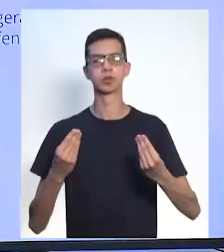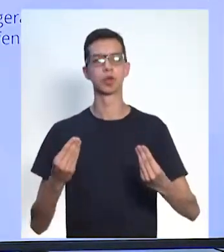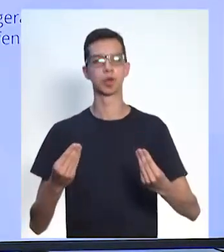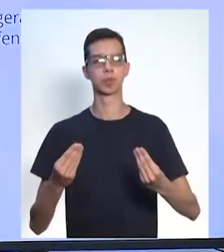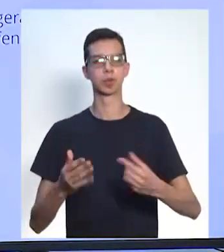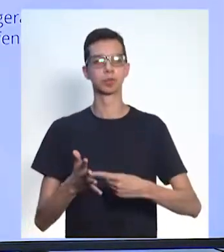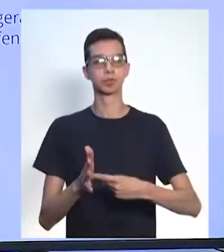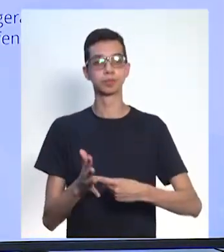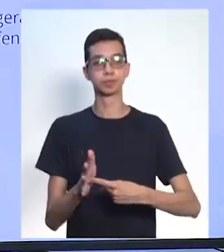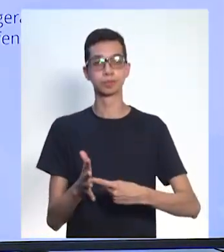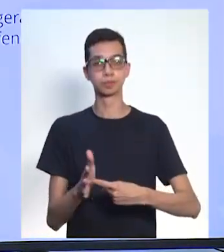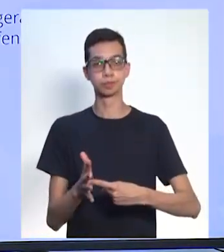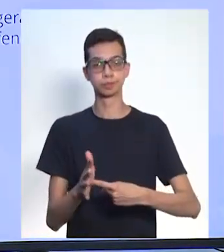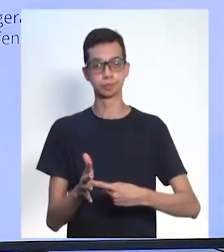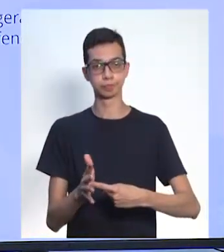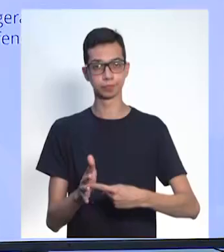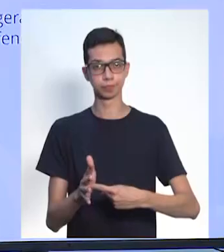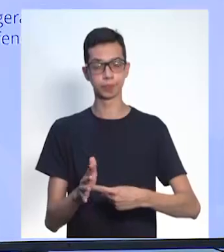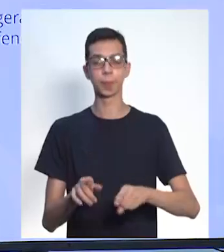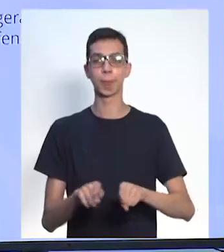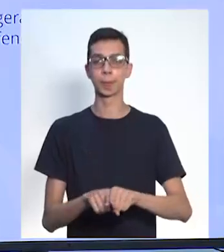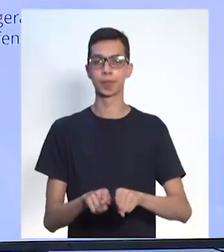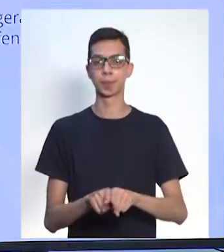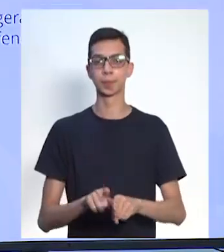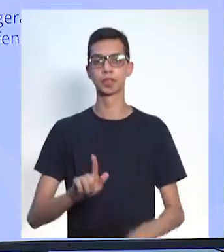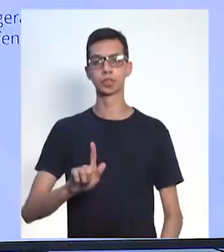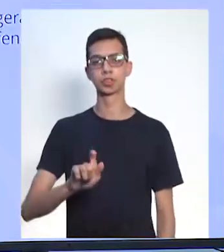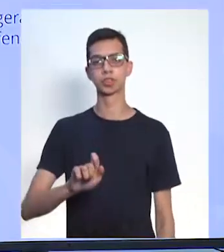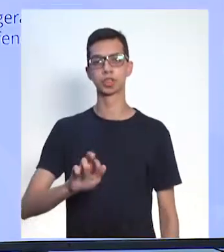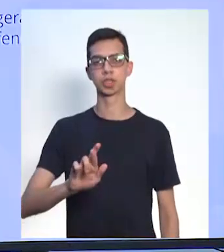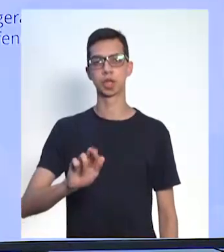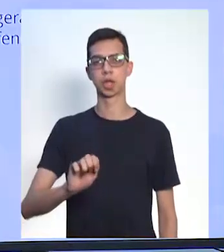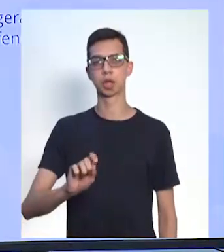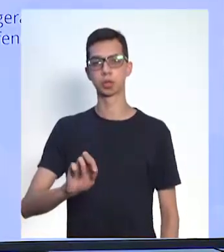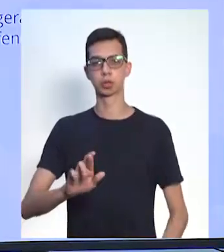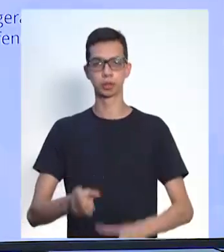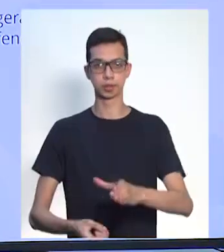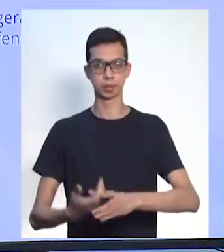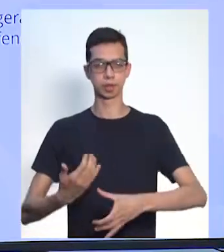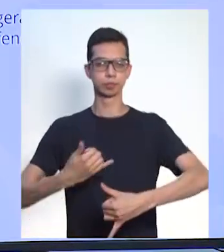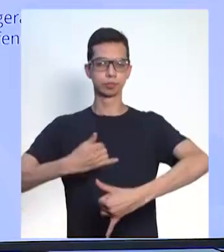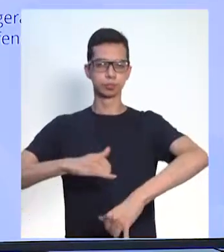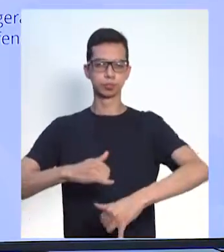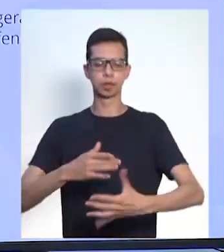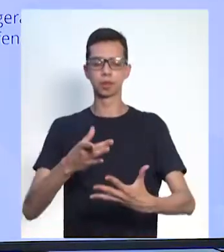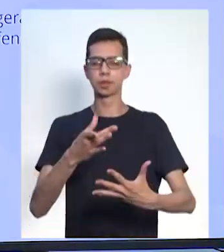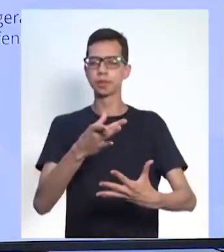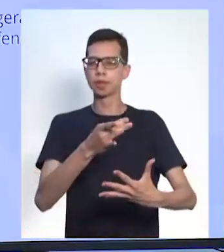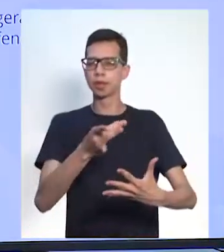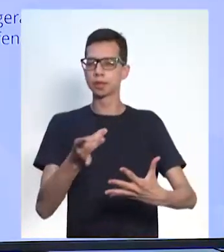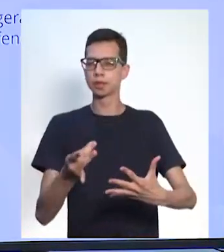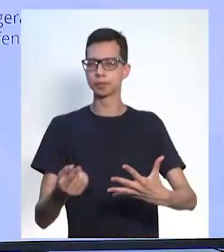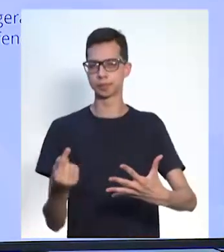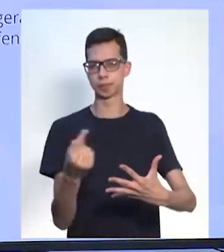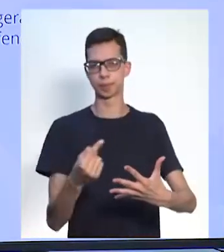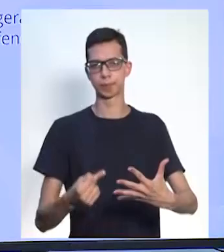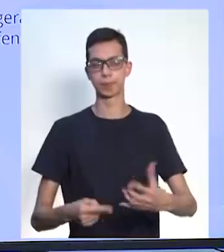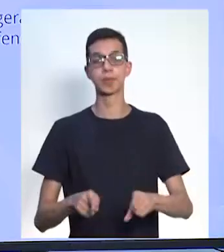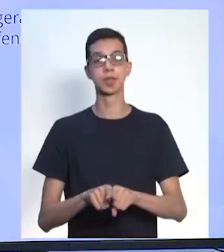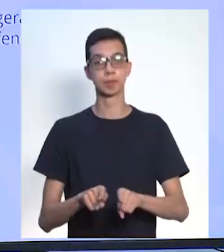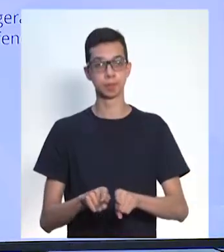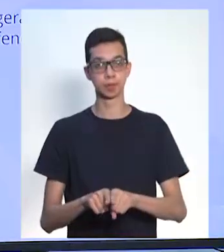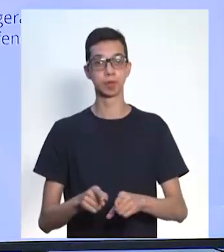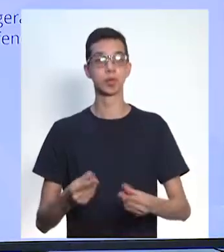de motores e geradores elétricos e seus componentes e os correspondentes fenômenos de